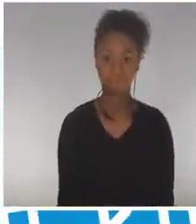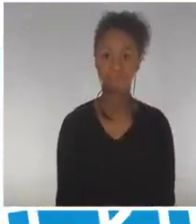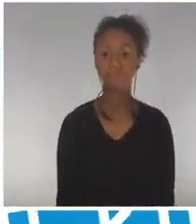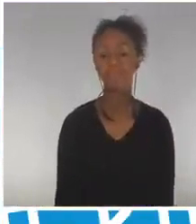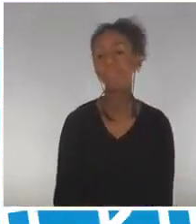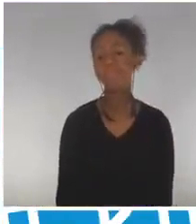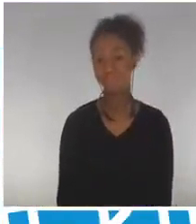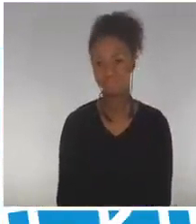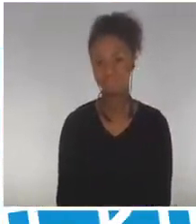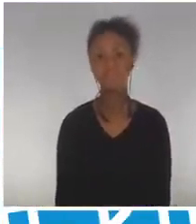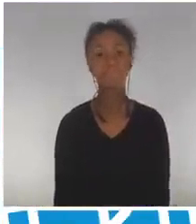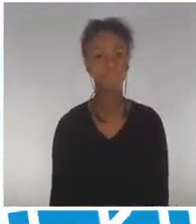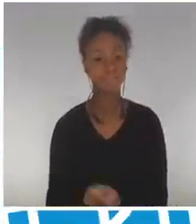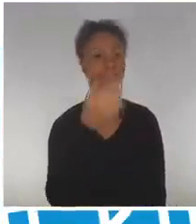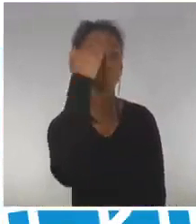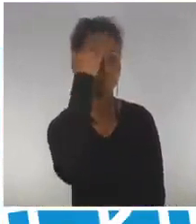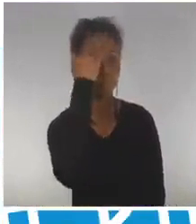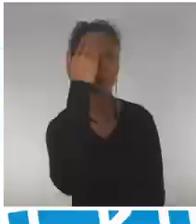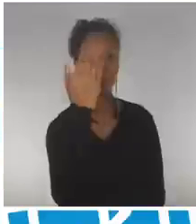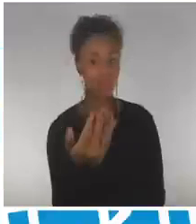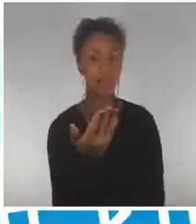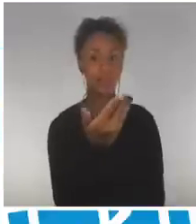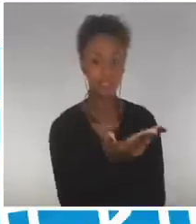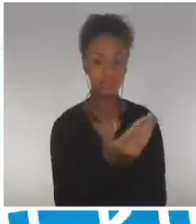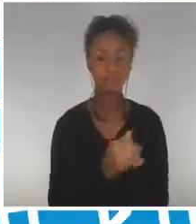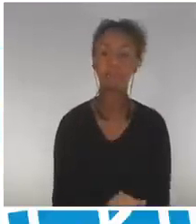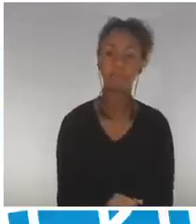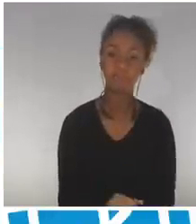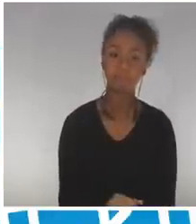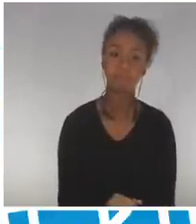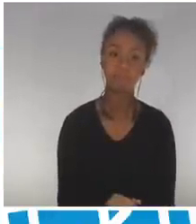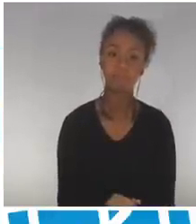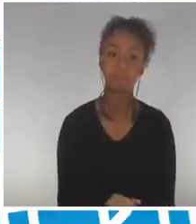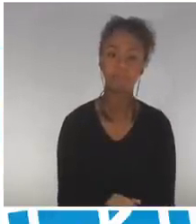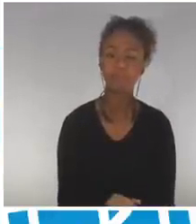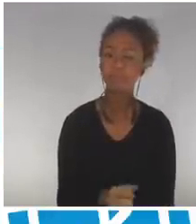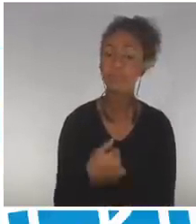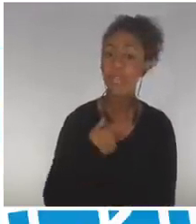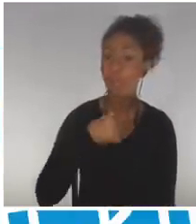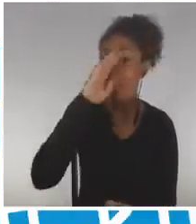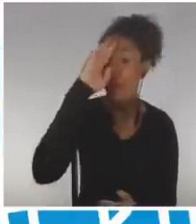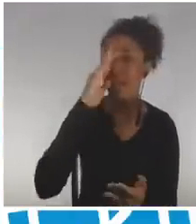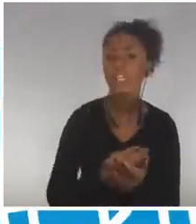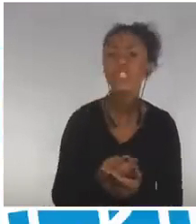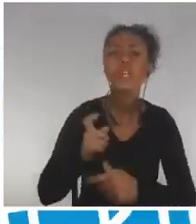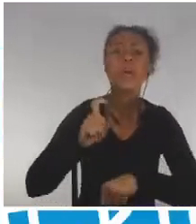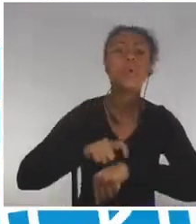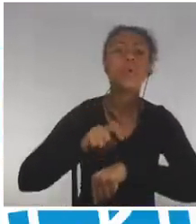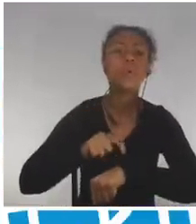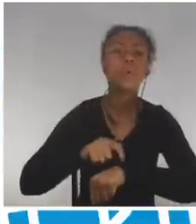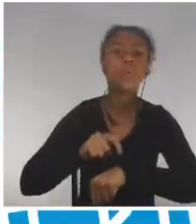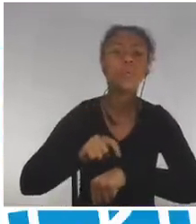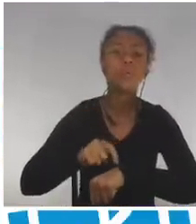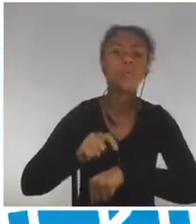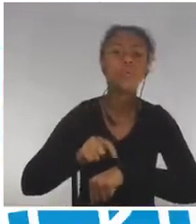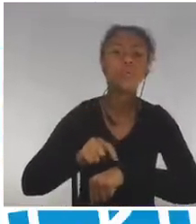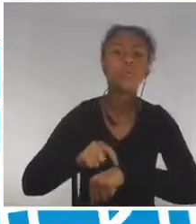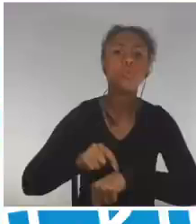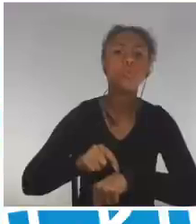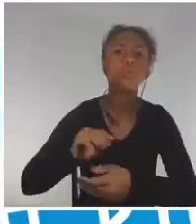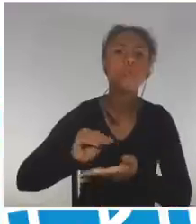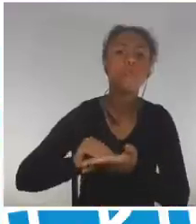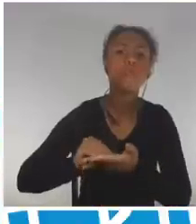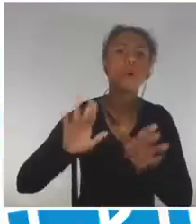Obrigada, Raquel. Nós ainda temos, eu acredito, quantos minutos nós temos ainda para encerrar,